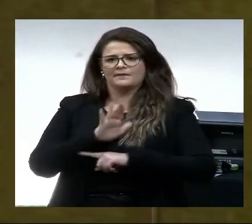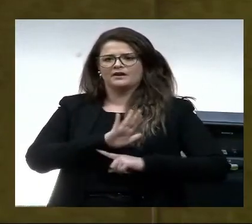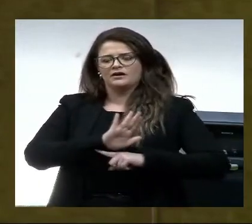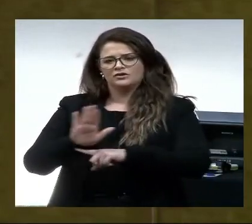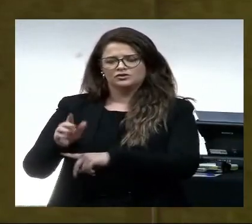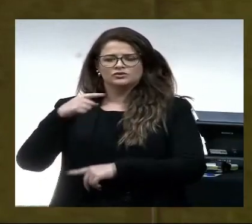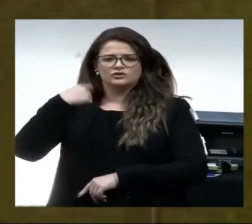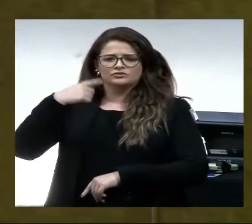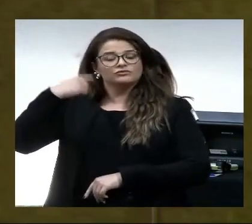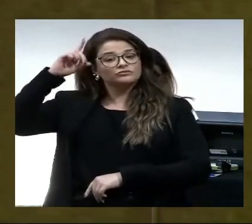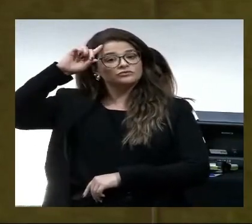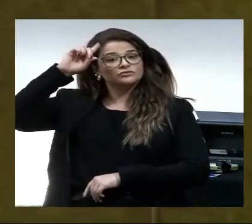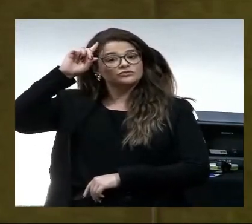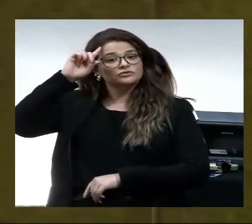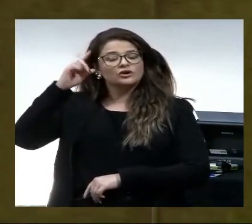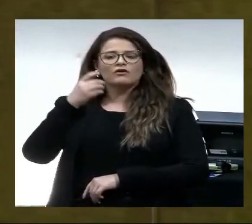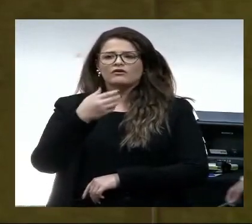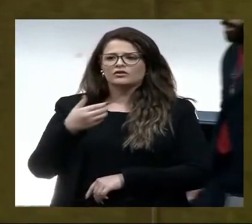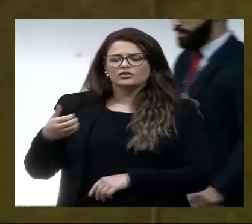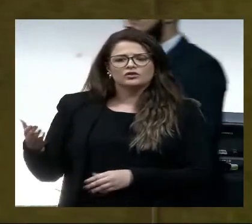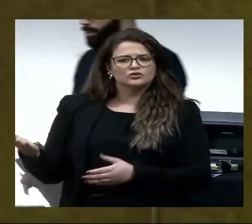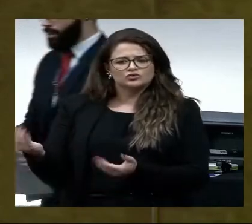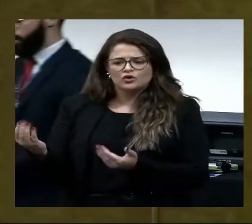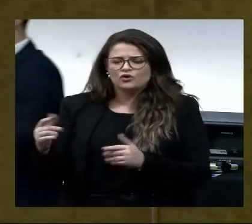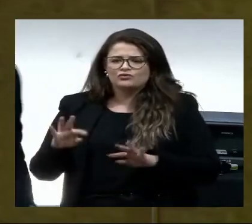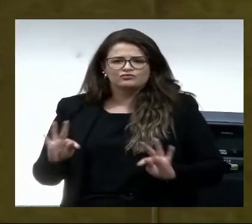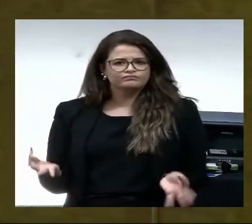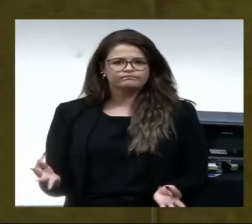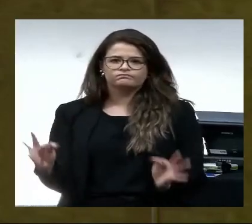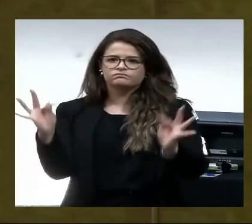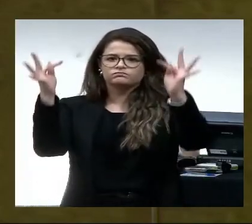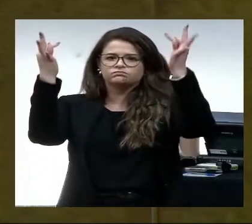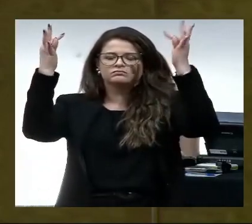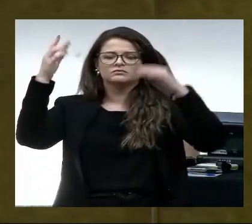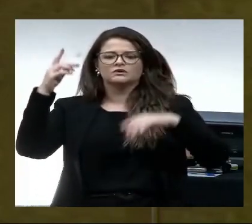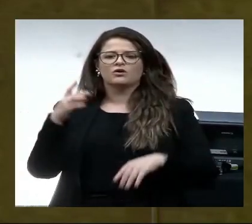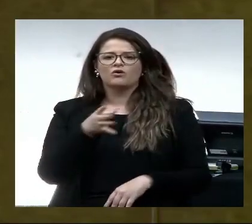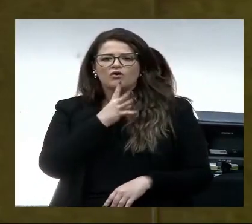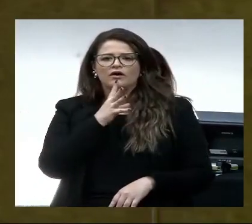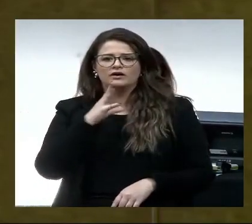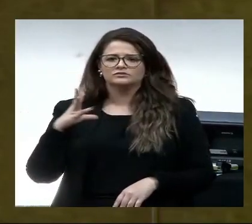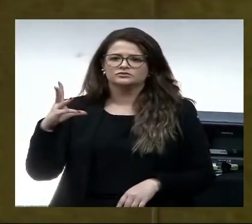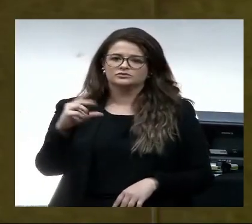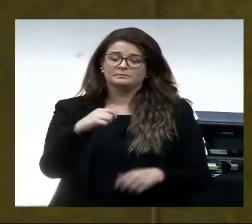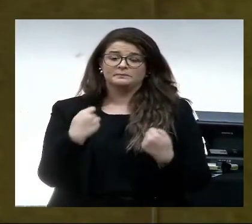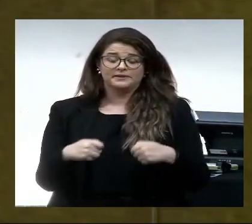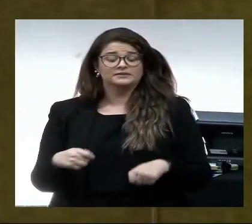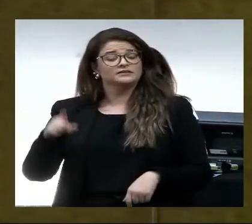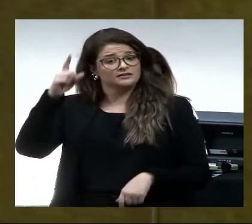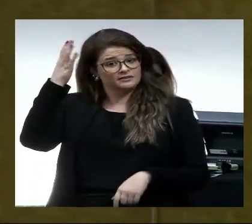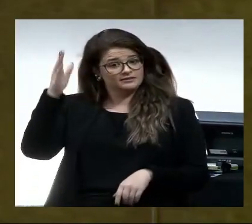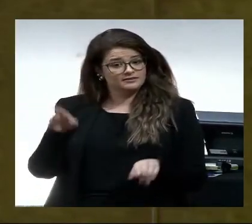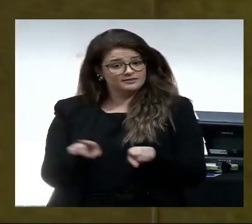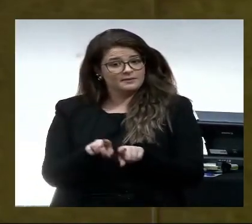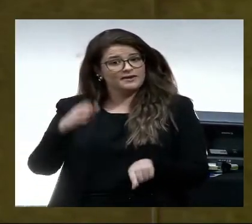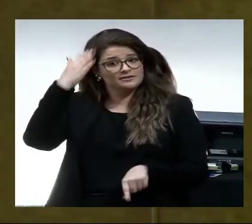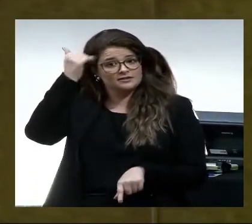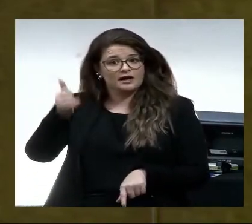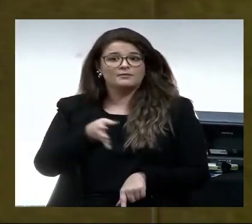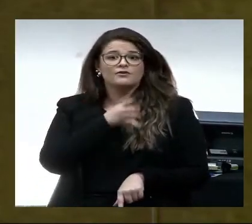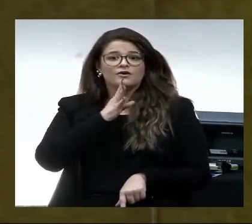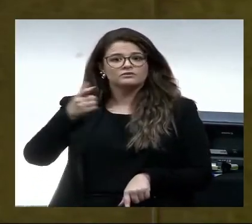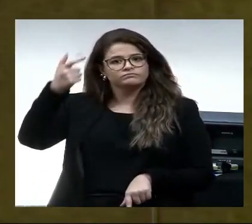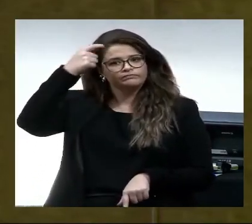se manterem em dia com as novidades doutrinárias tecnológicas. A OAB deve estar na vanguarda da inteligência artificial, que já nos